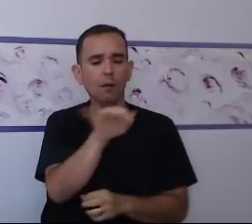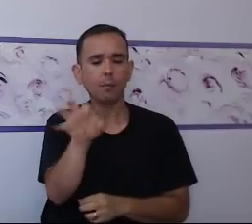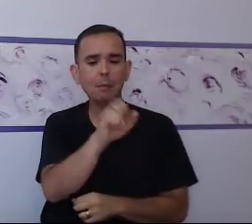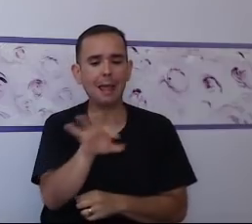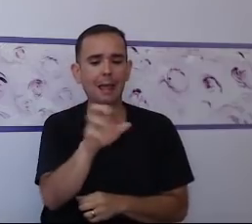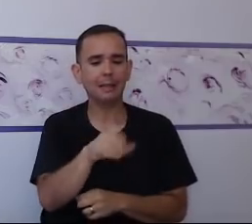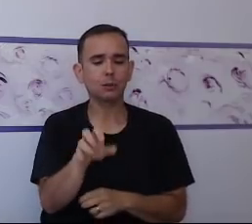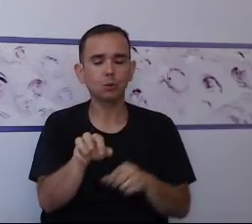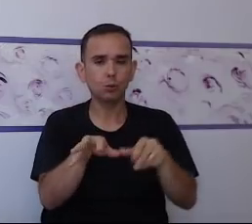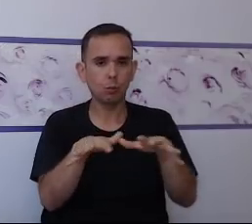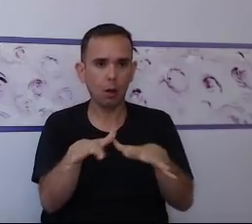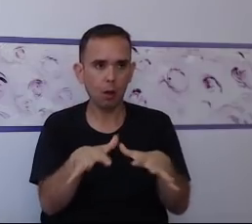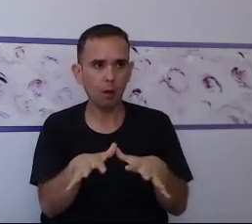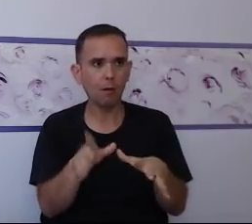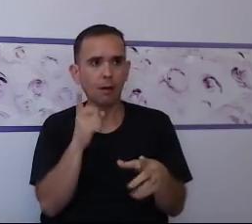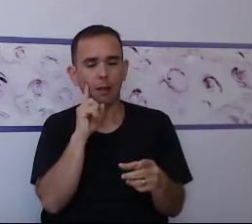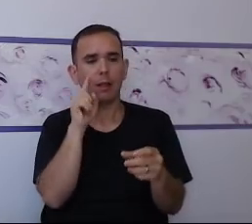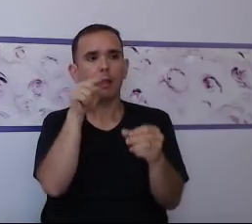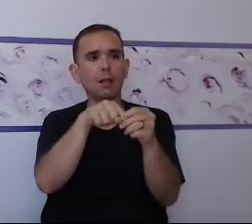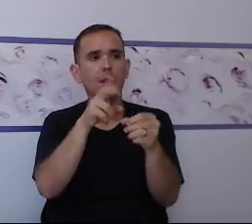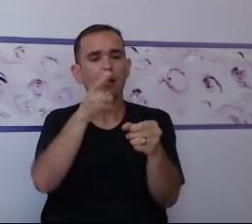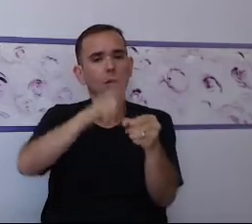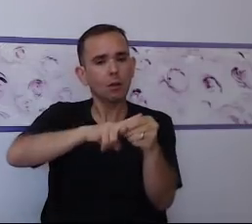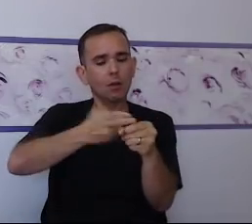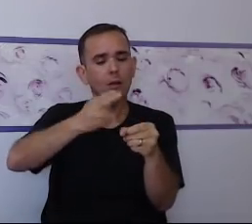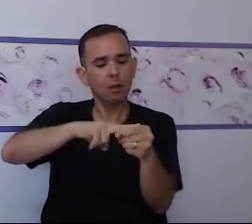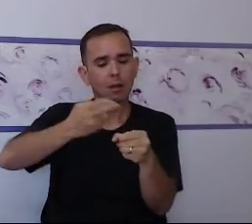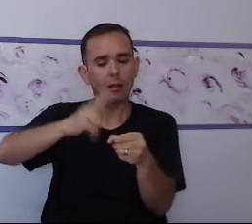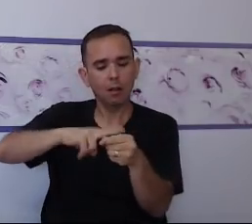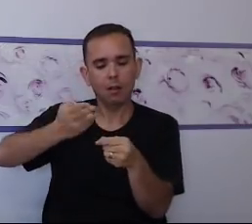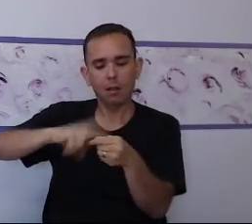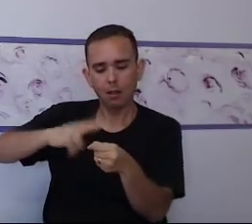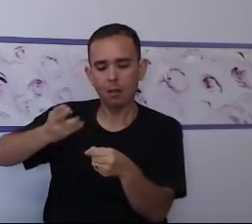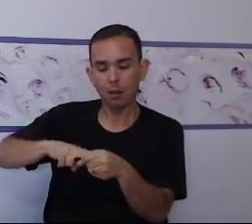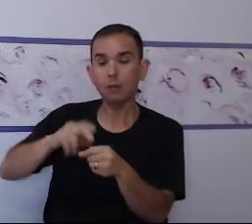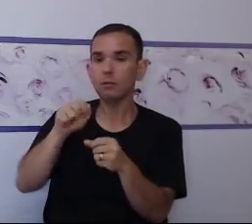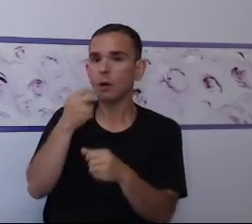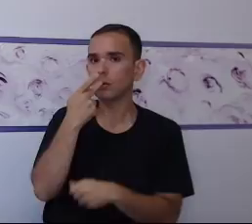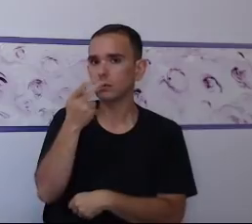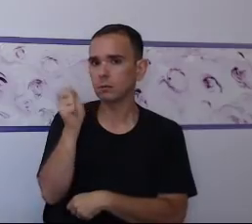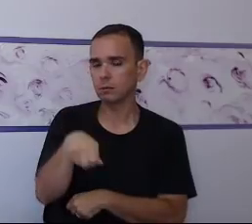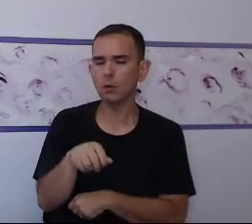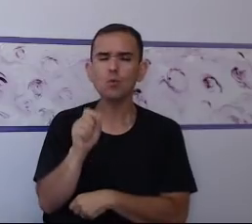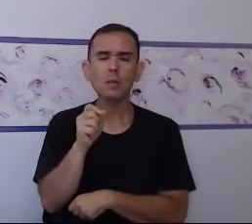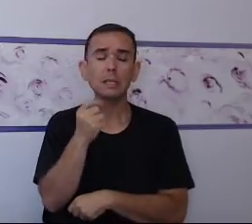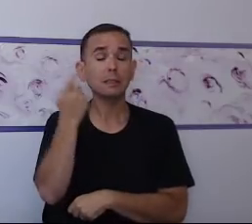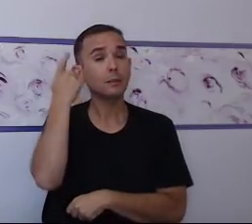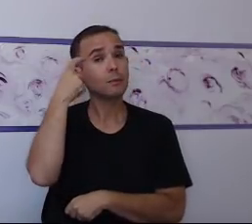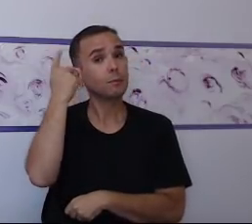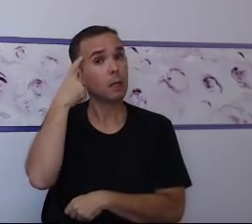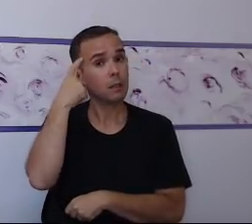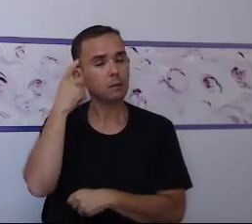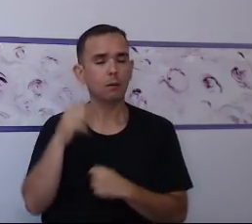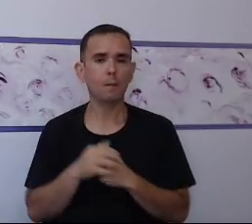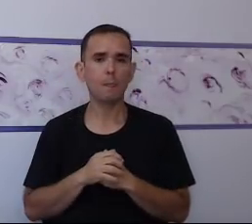móvel, que aí está justamente na tampinha de garrafa, que é o que a gente sugere. Então, assim, o que a gente